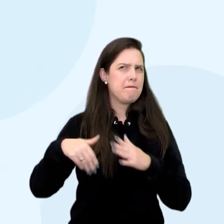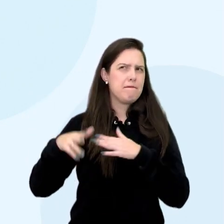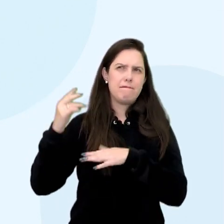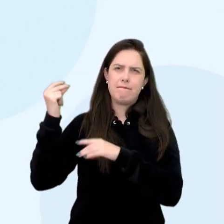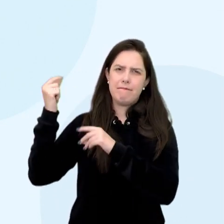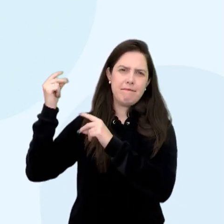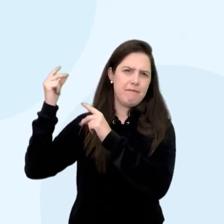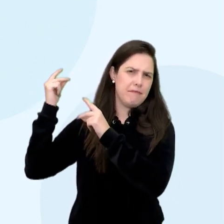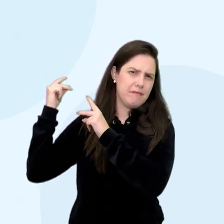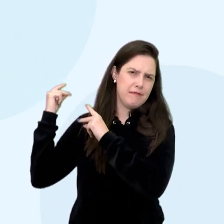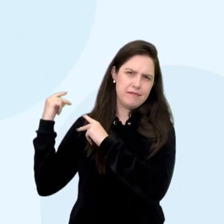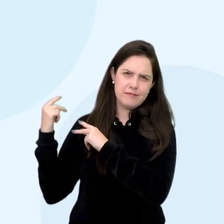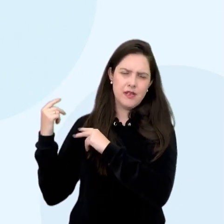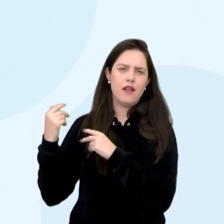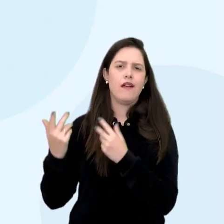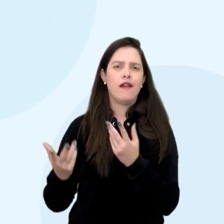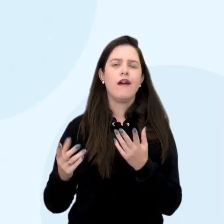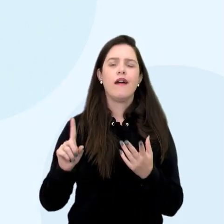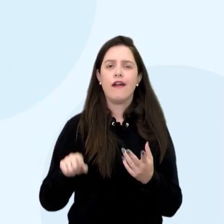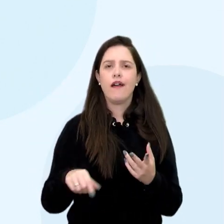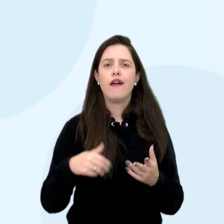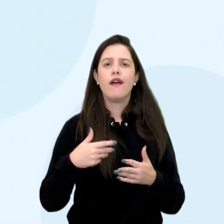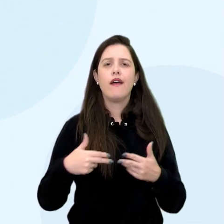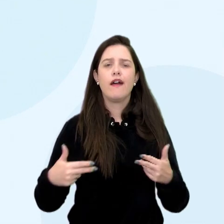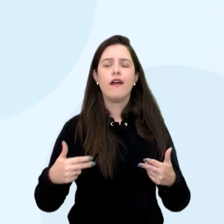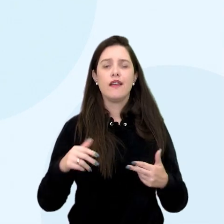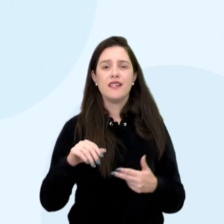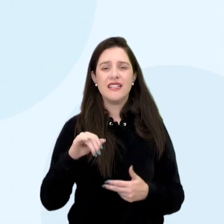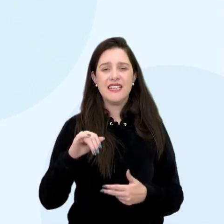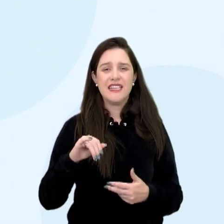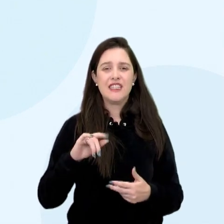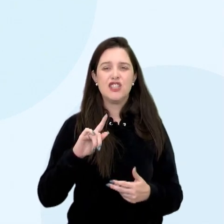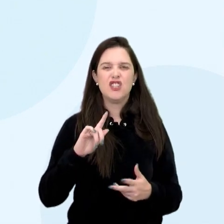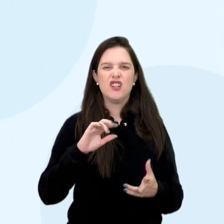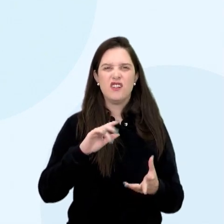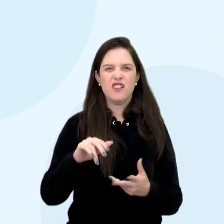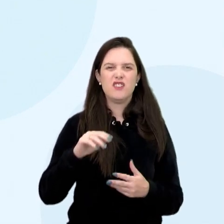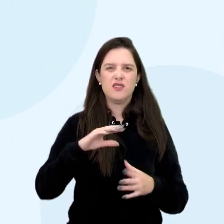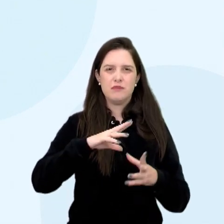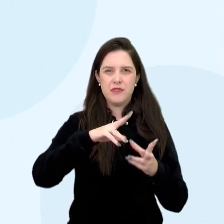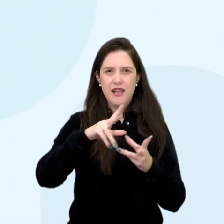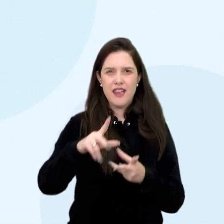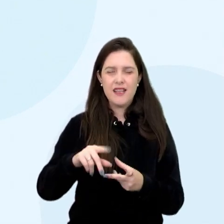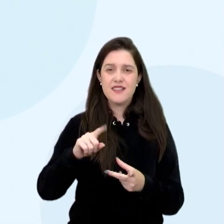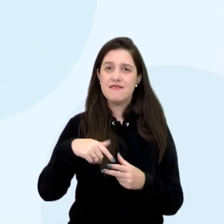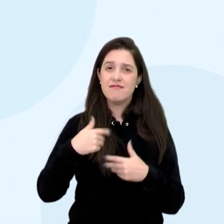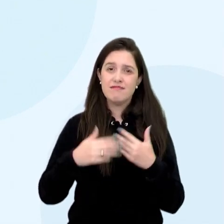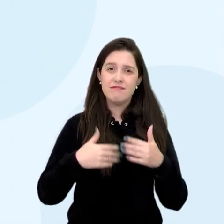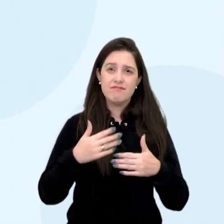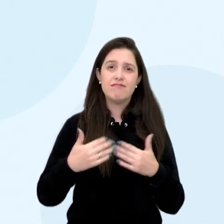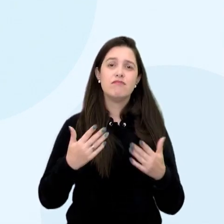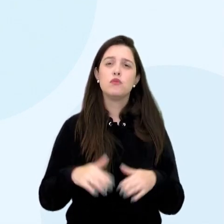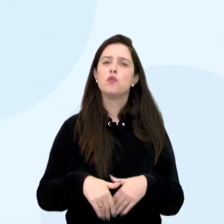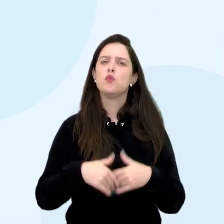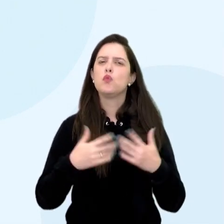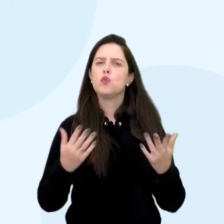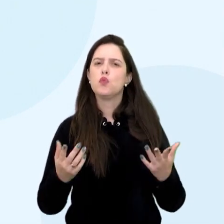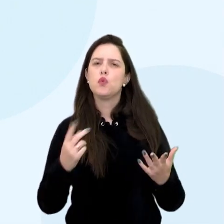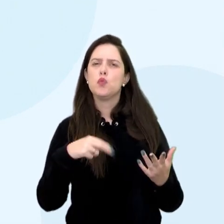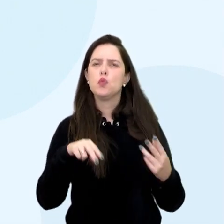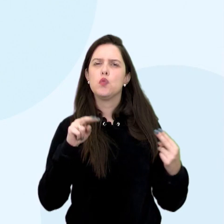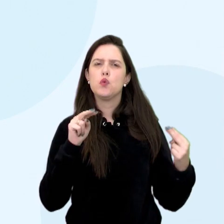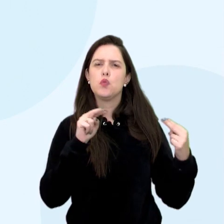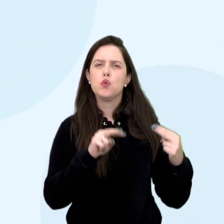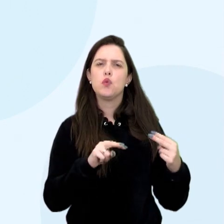são formadas aí nas primeiras eras geológicas do planeta, né, que são essas partes aí que nós vemos aí